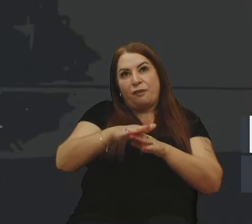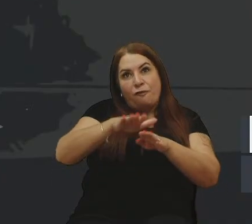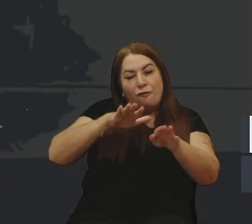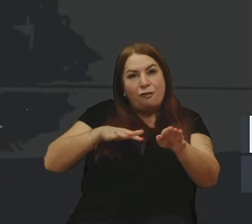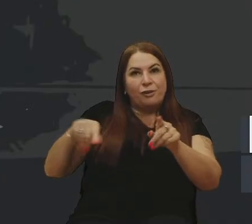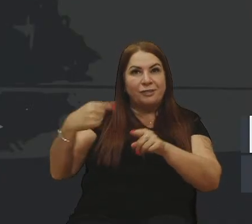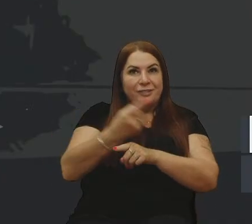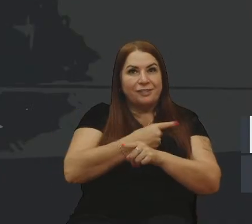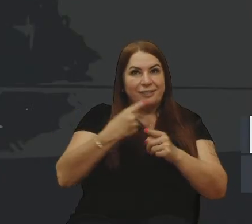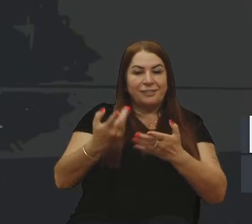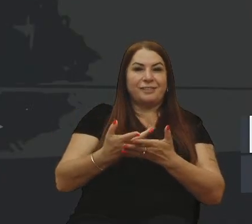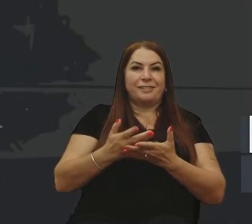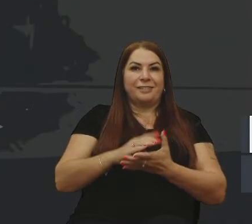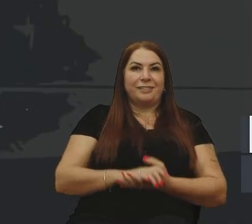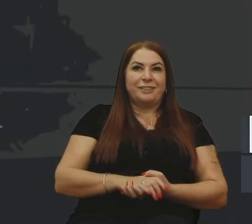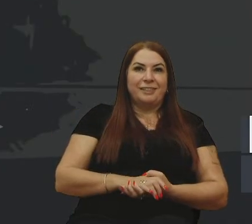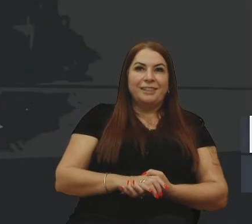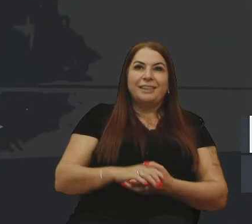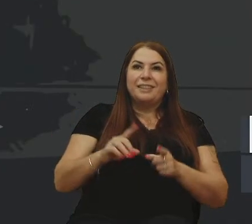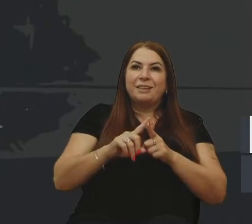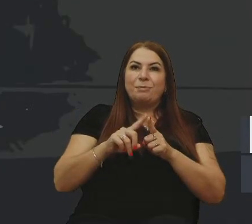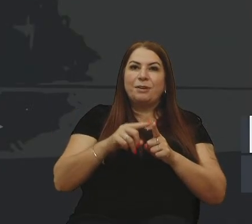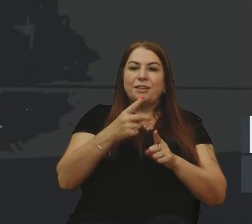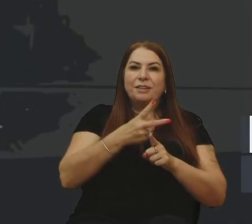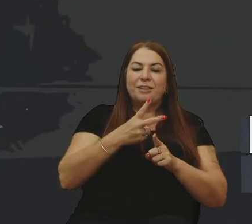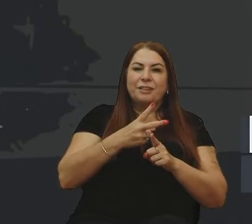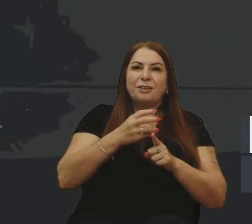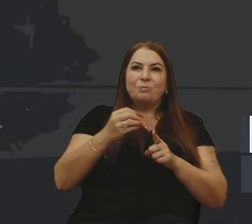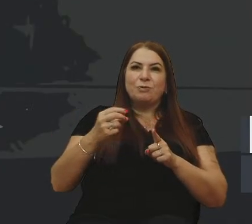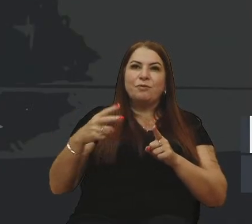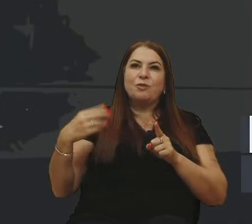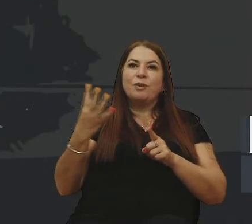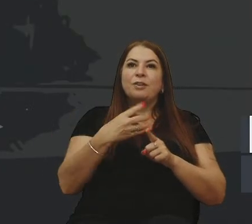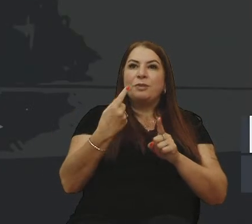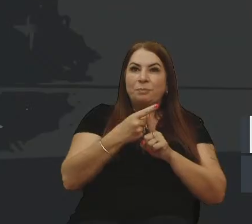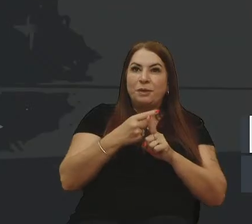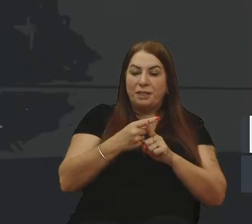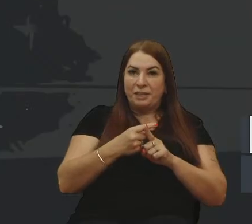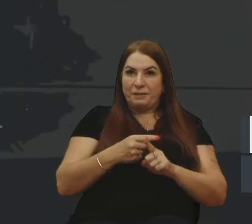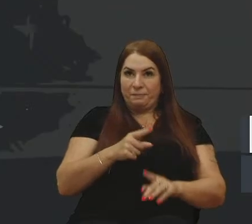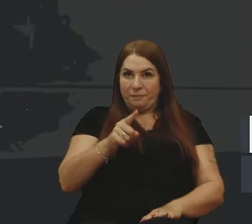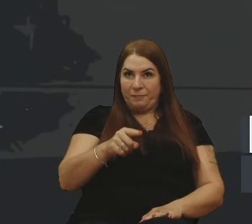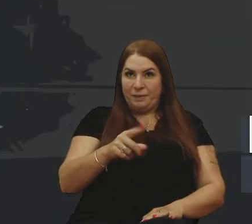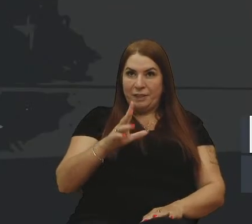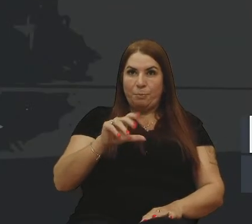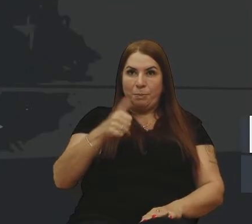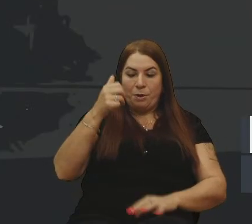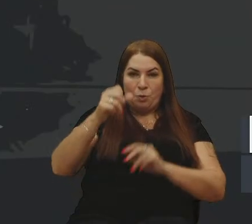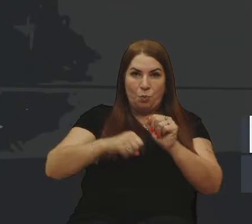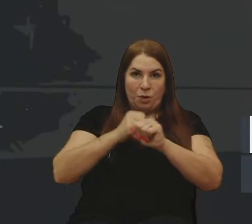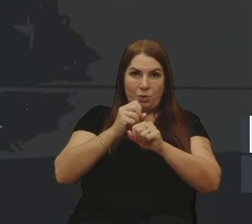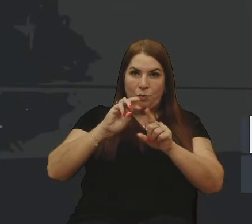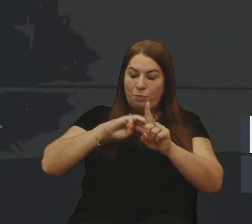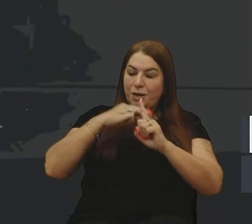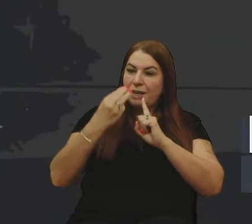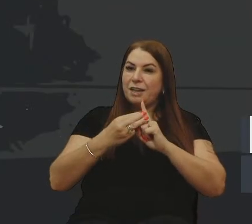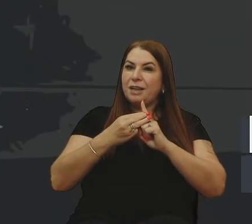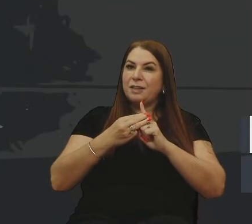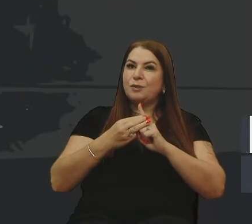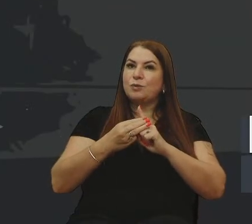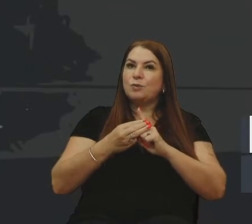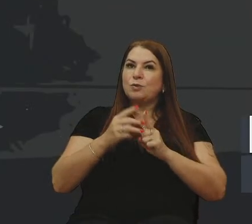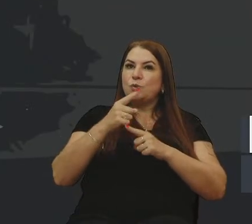toda a movimentação, pode passar, que a gente fez em 2023, olha o que acontece com a gente. 2024, que é o primeiro ano que eu estou no mercado, sócio